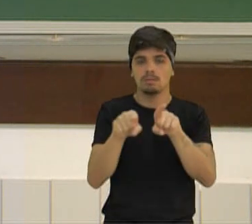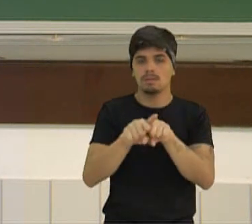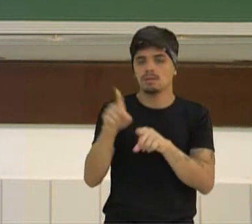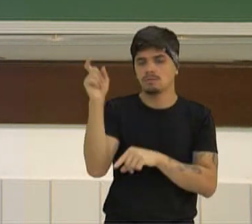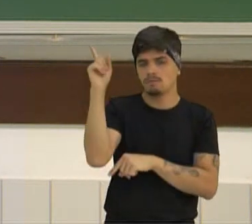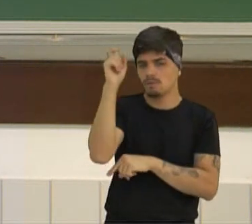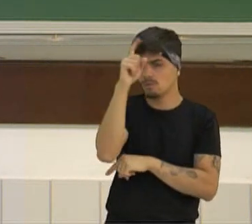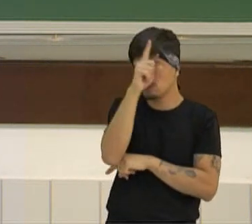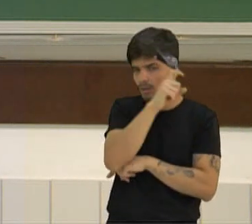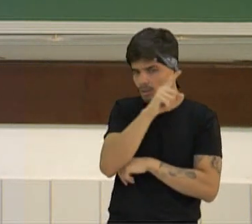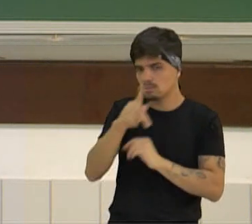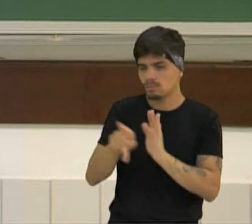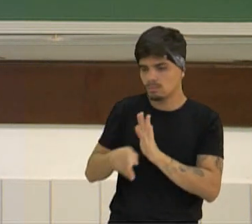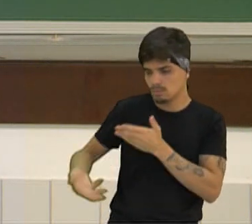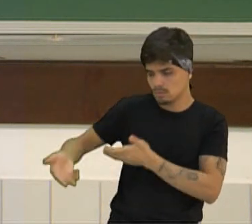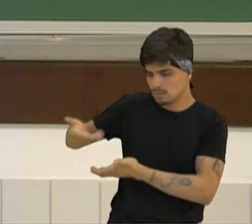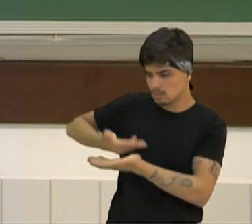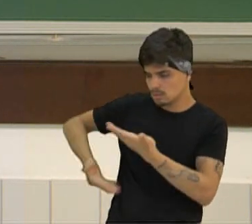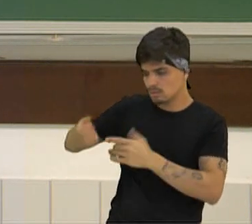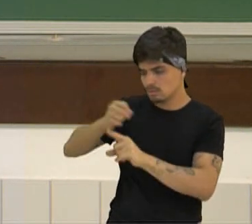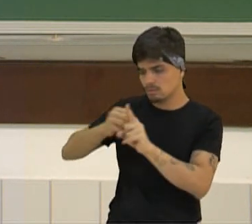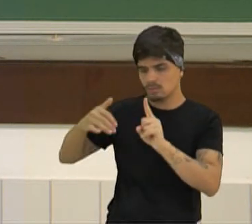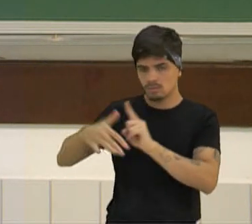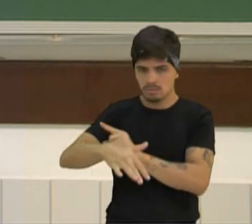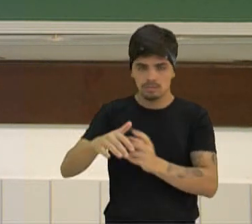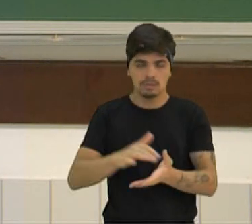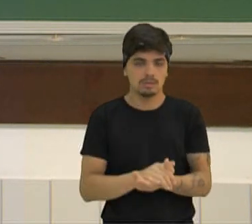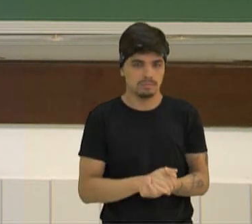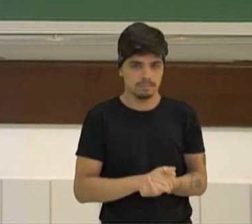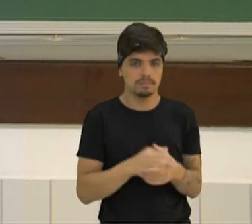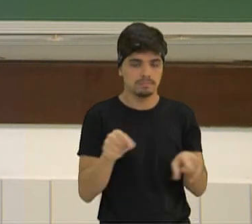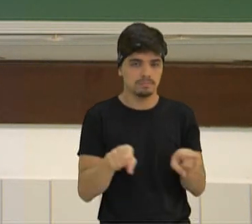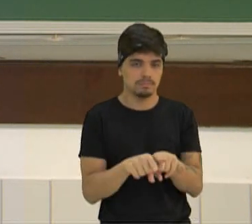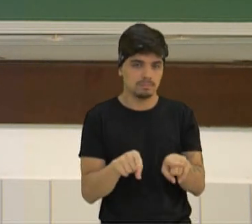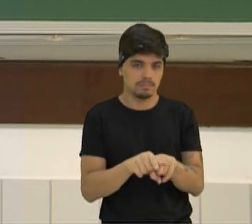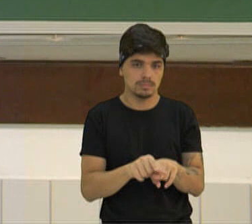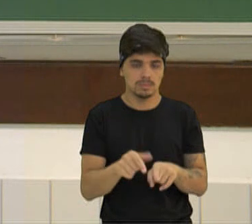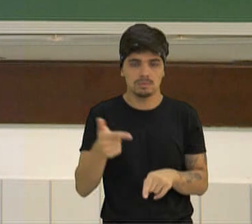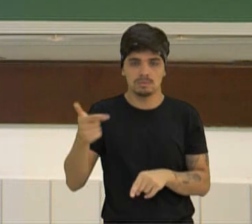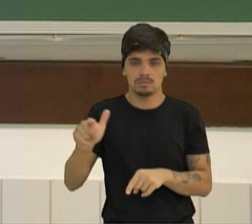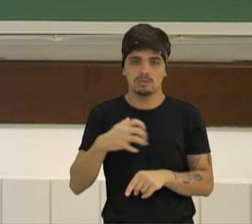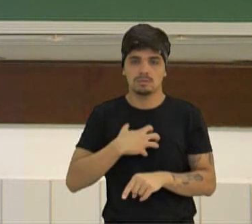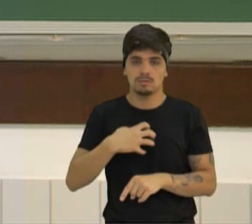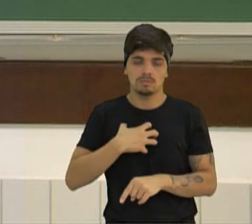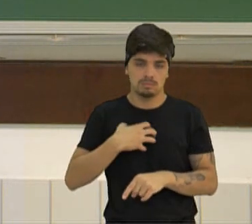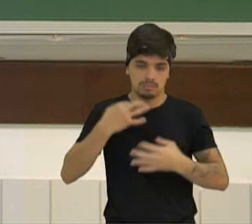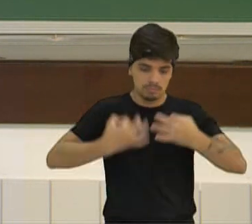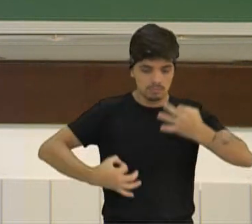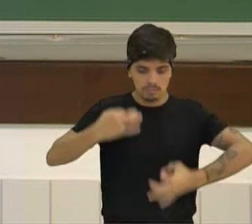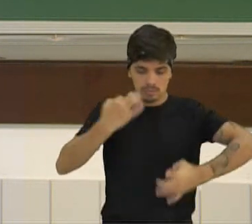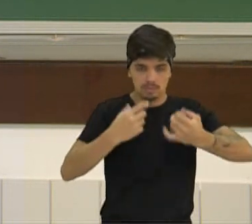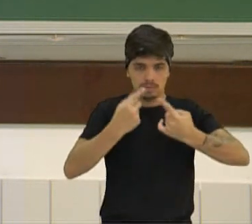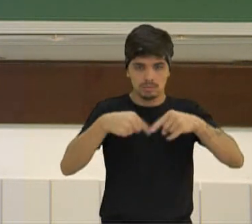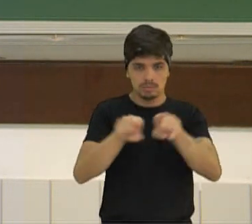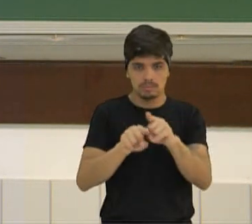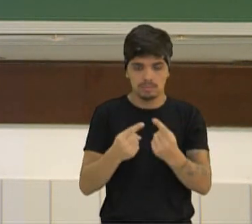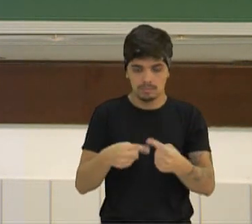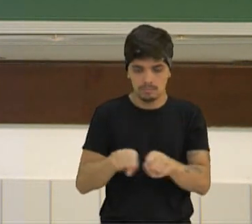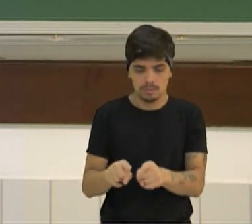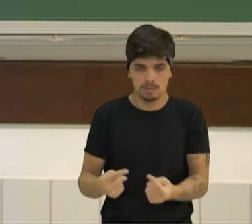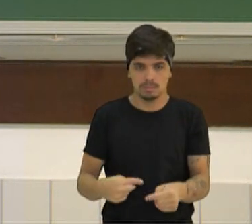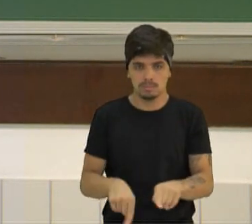dificuldade de interação social e aí aquelas comportamentos repetitivos